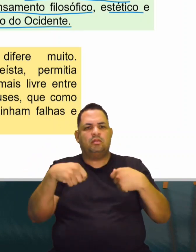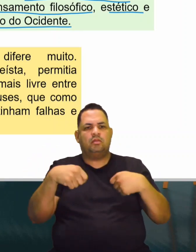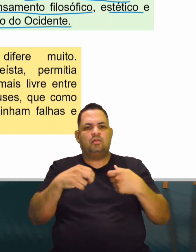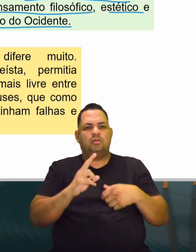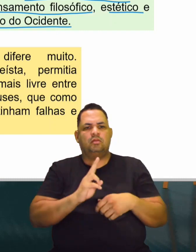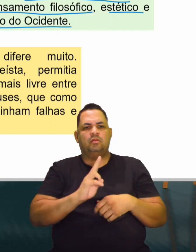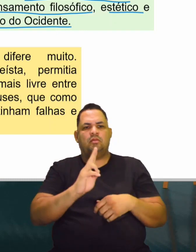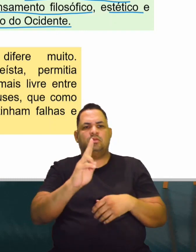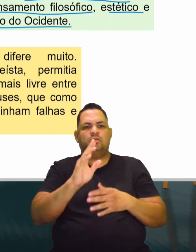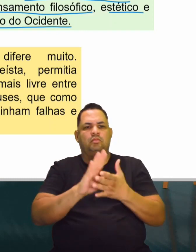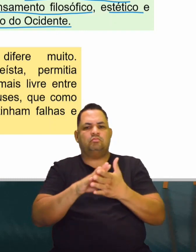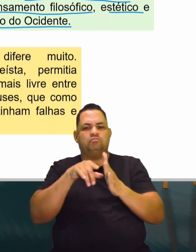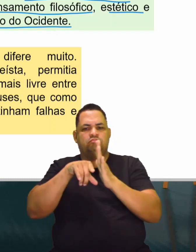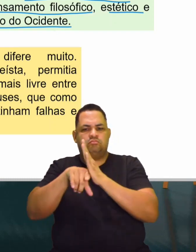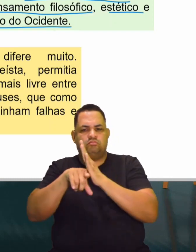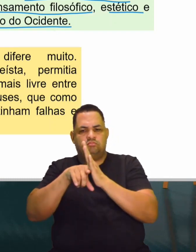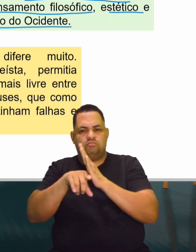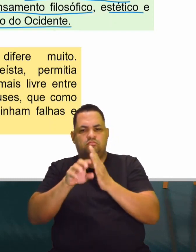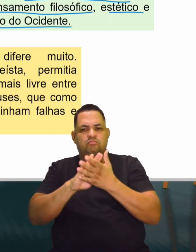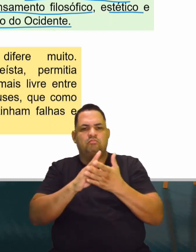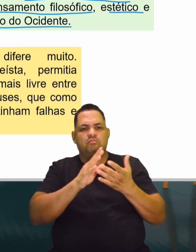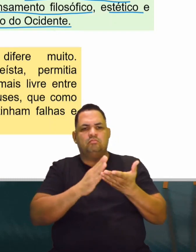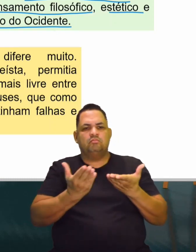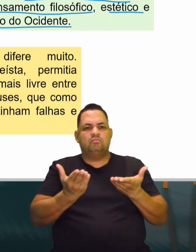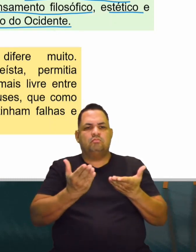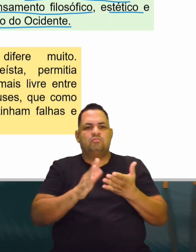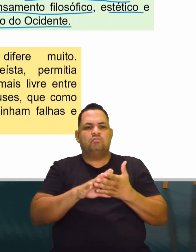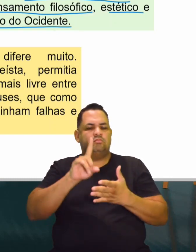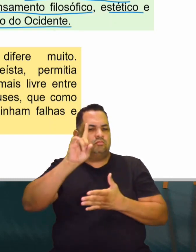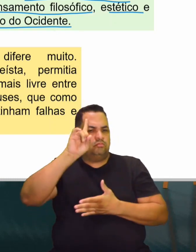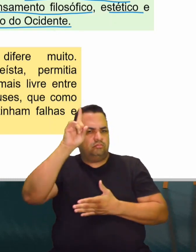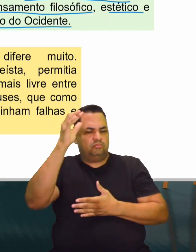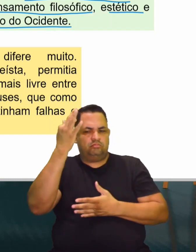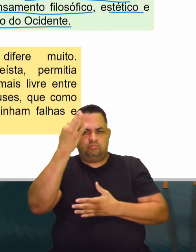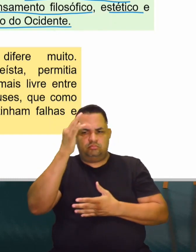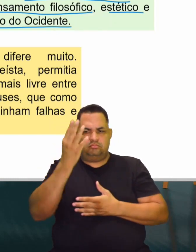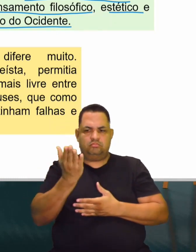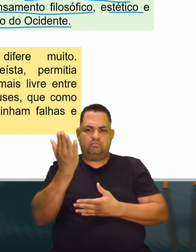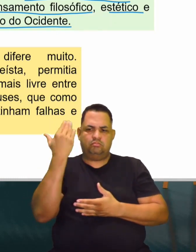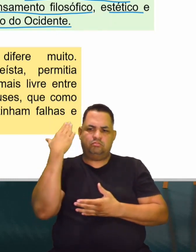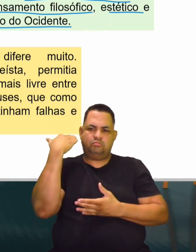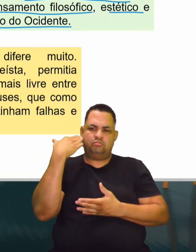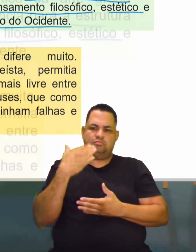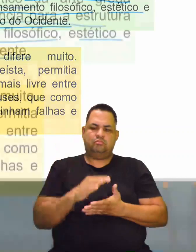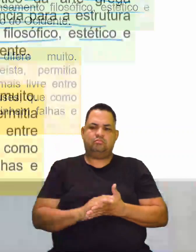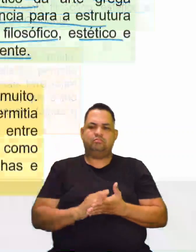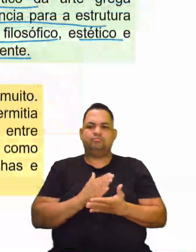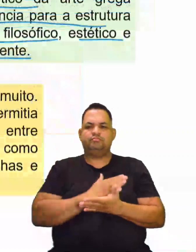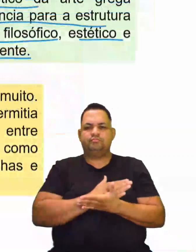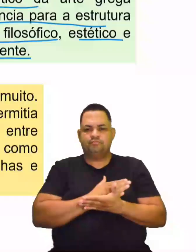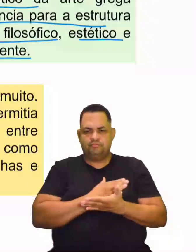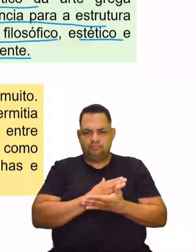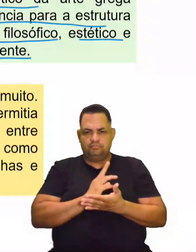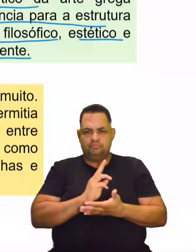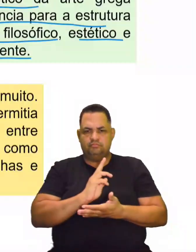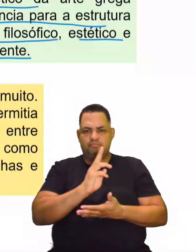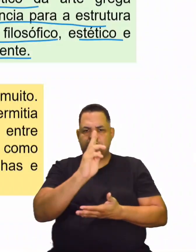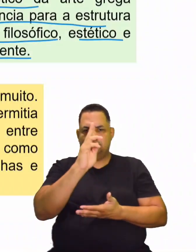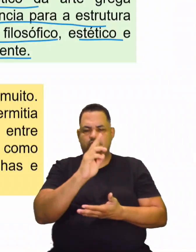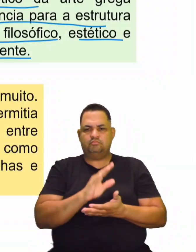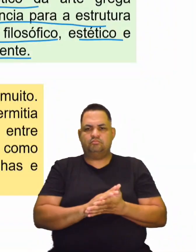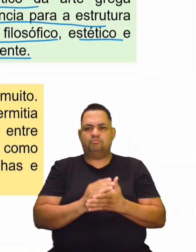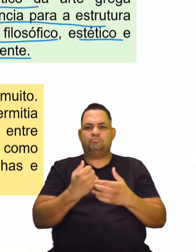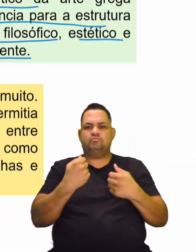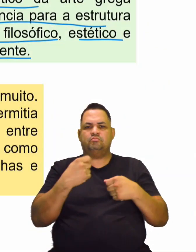sempre consultar, visitar lá as ideias dos filósofos. Muito bem. Então, vamos dar sequência. Estudante, como vocês podem